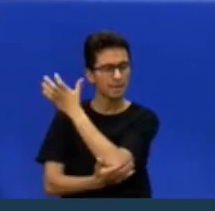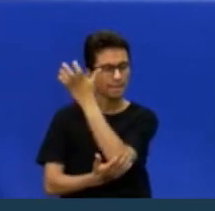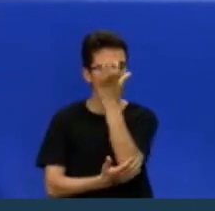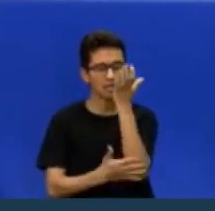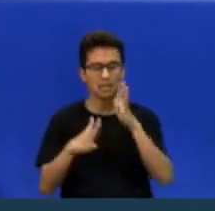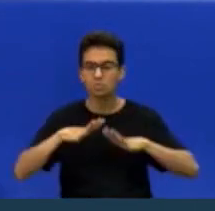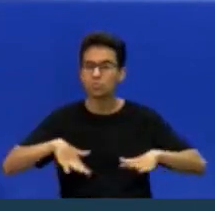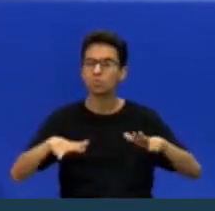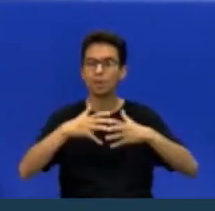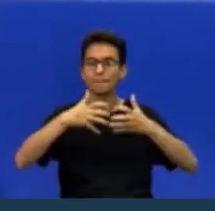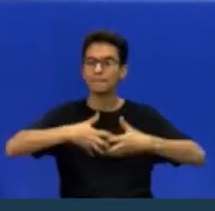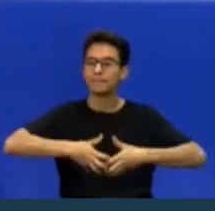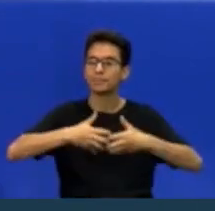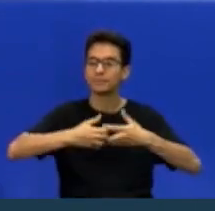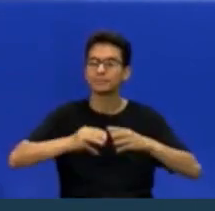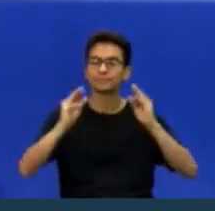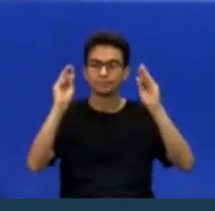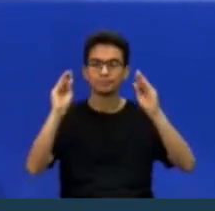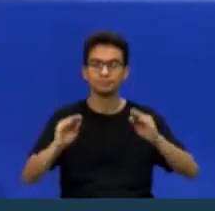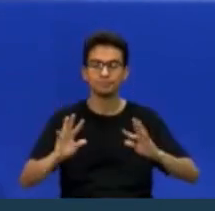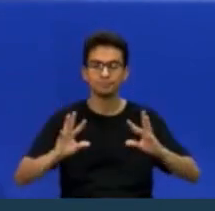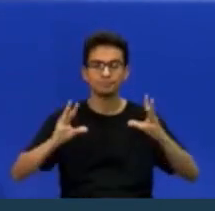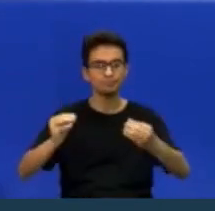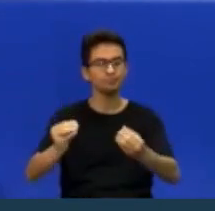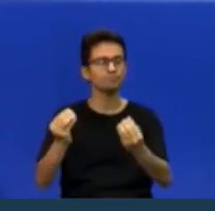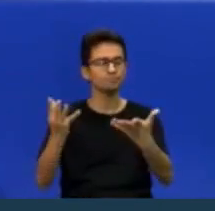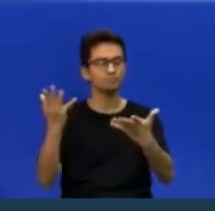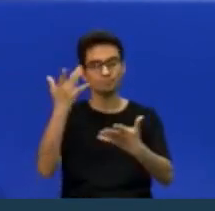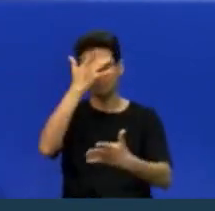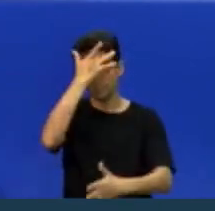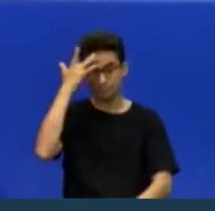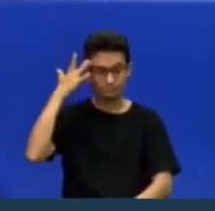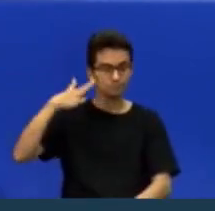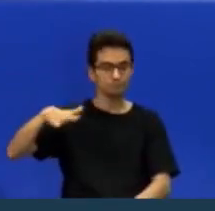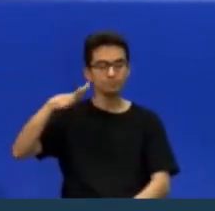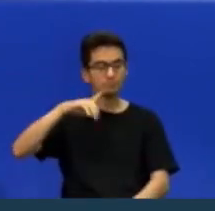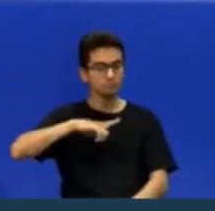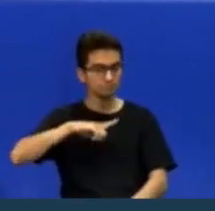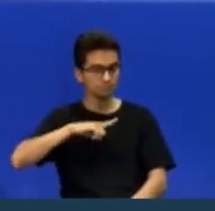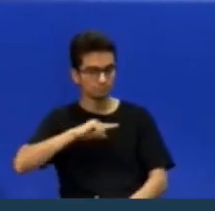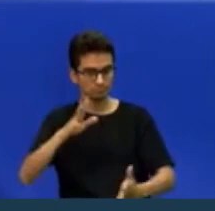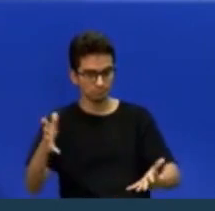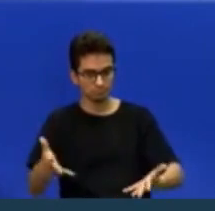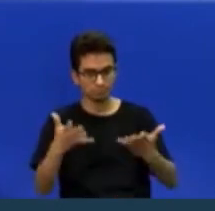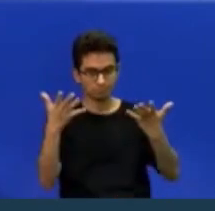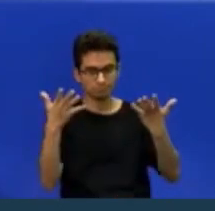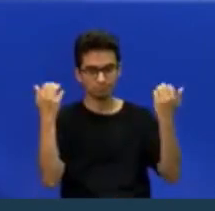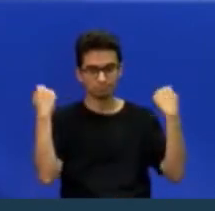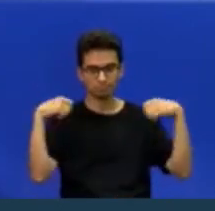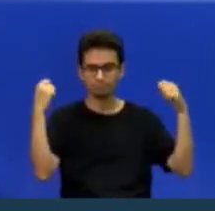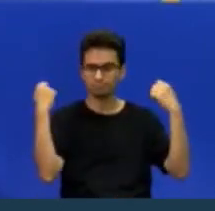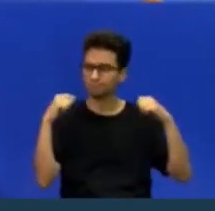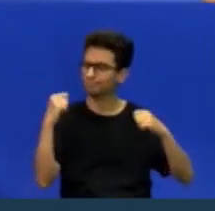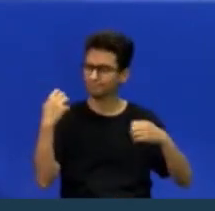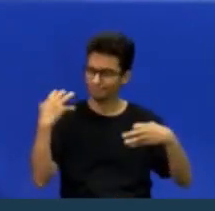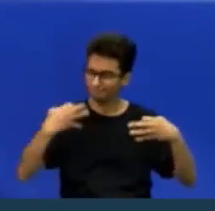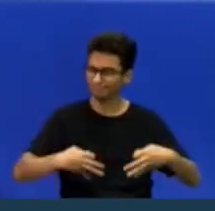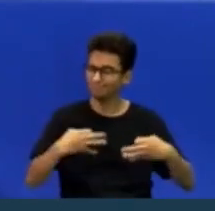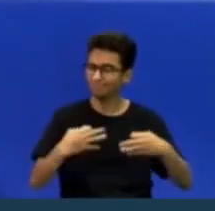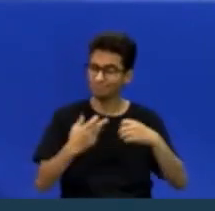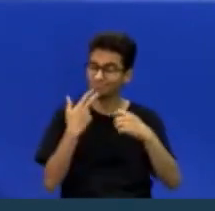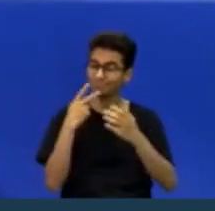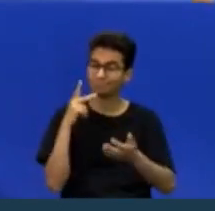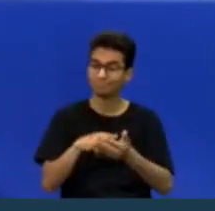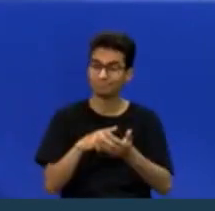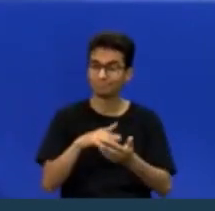Todos aqueles aparelhos que são colocados para que a população seja estimulada à prática da atividade física, que, inegavelmente,